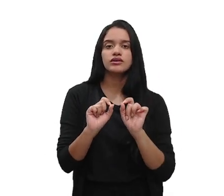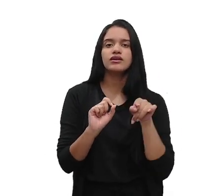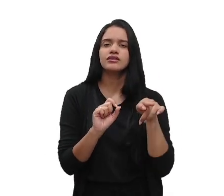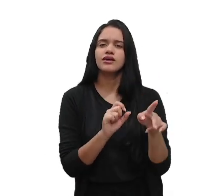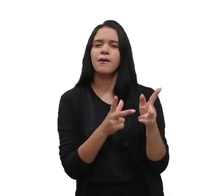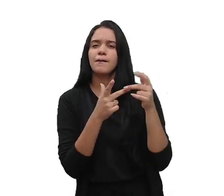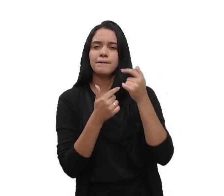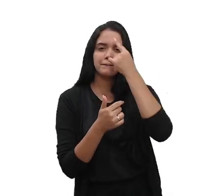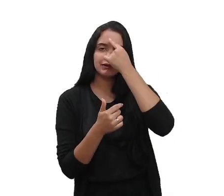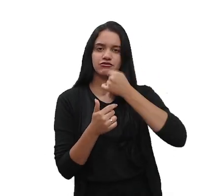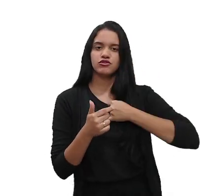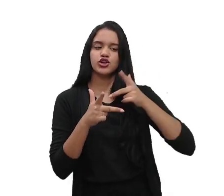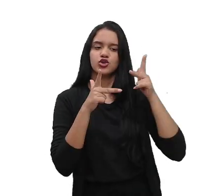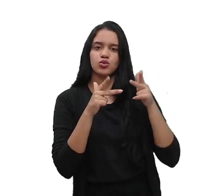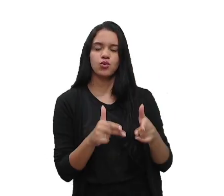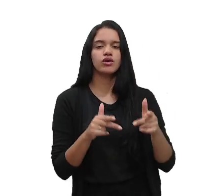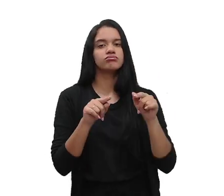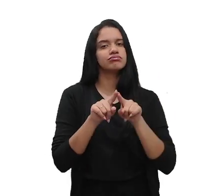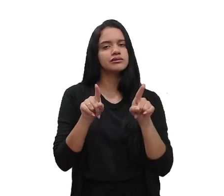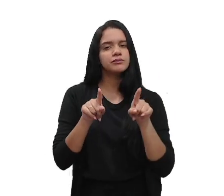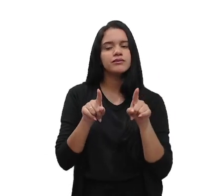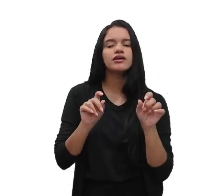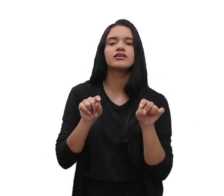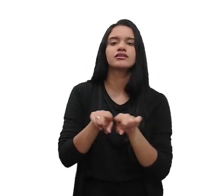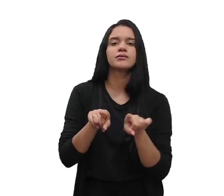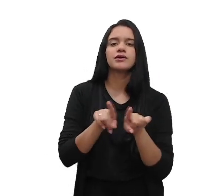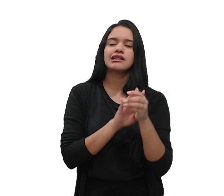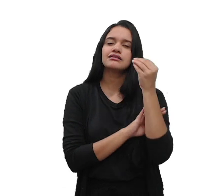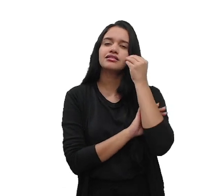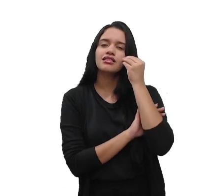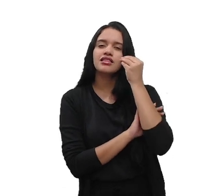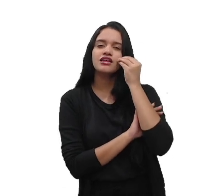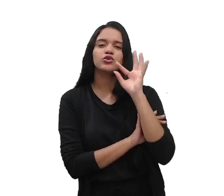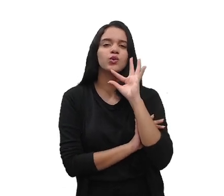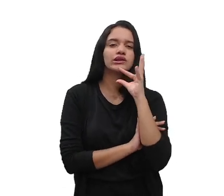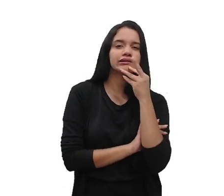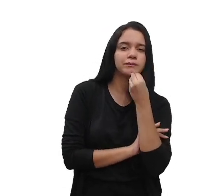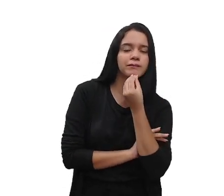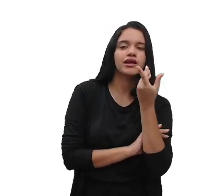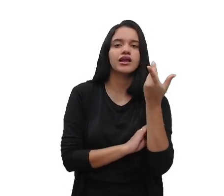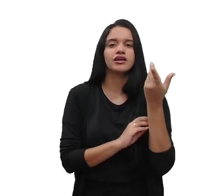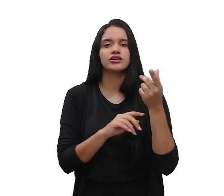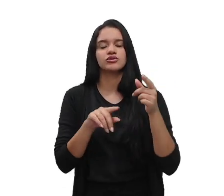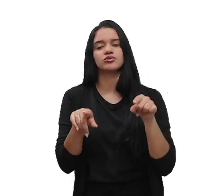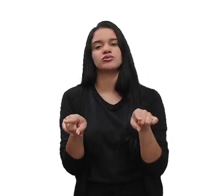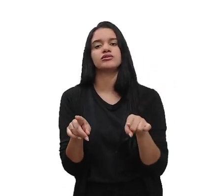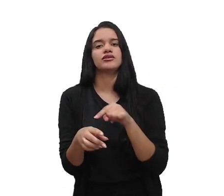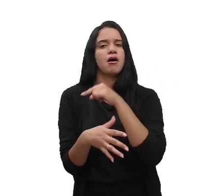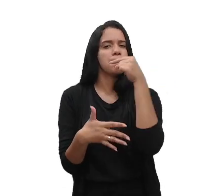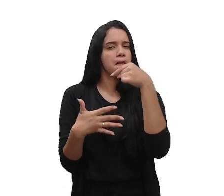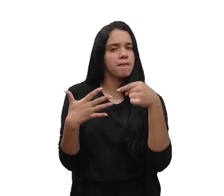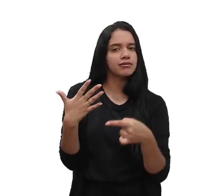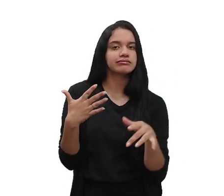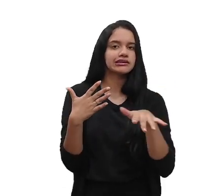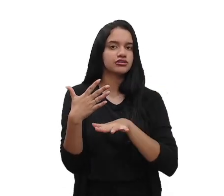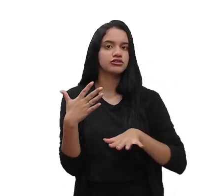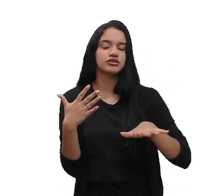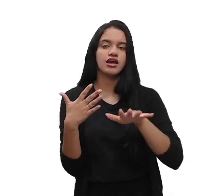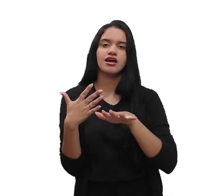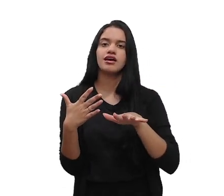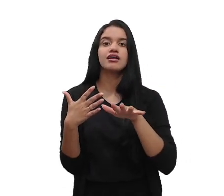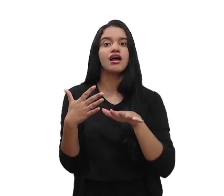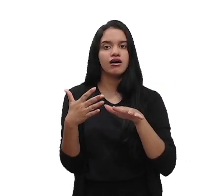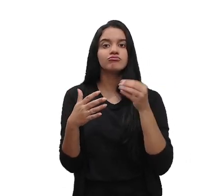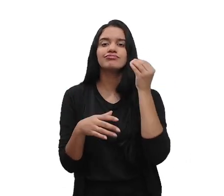aplicar testes de conhecimento, testes psicotécnicos, testes em geral, né, teste